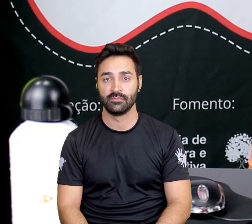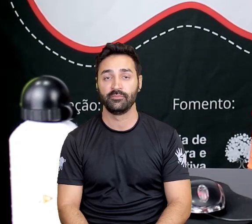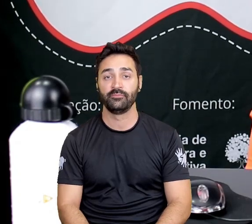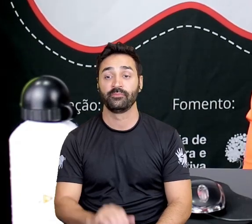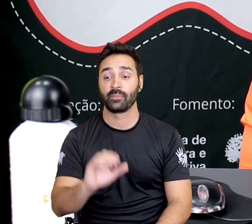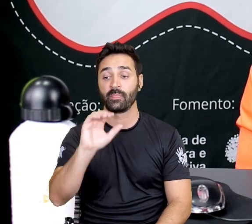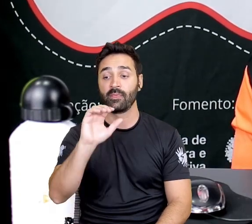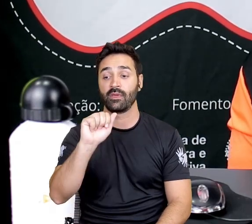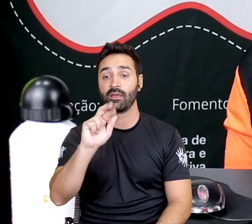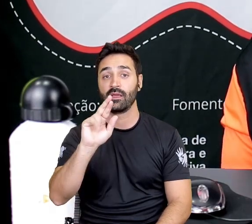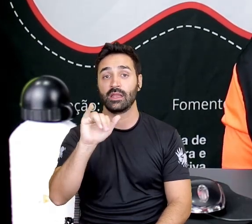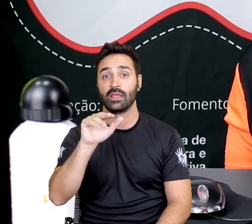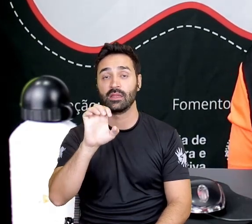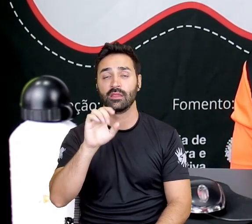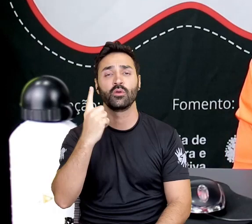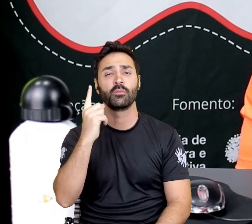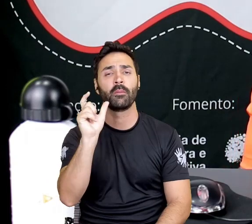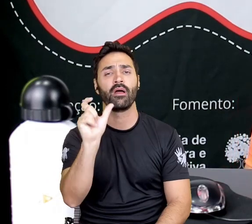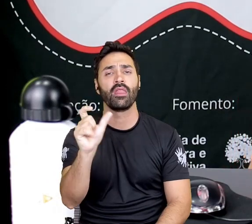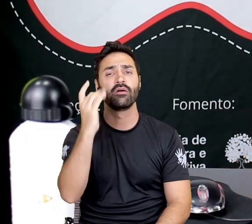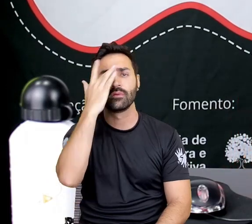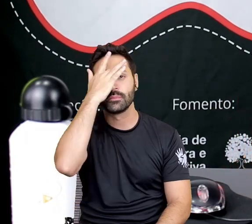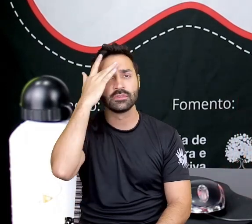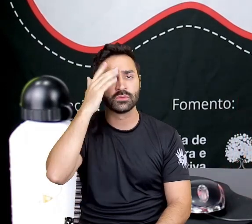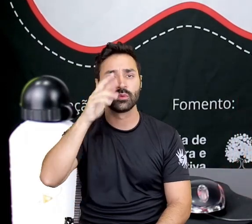Karine, uma palavra. Pessoa que não ouve.